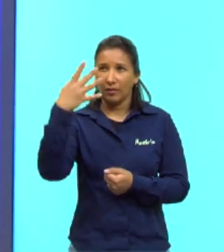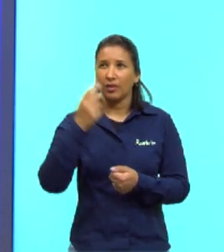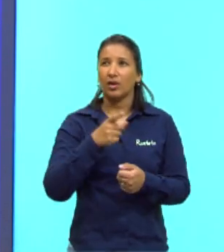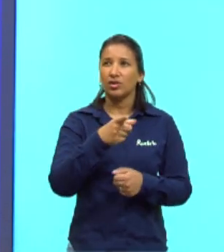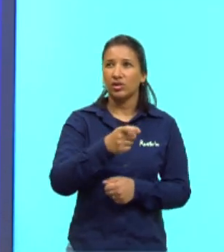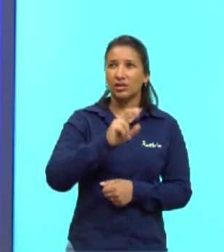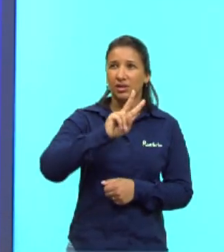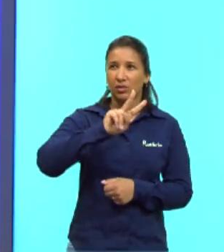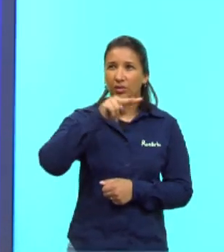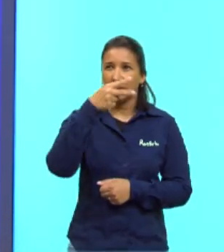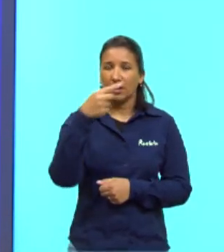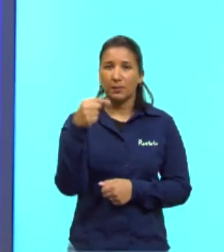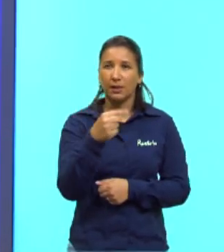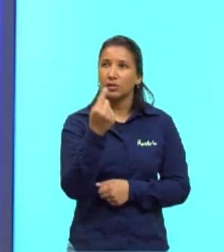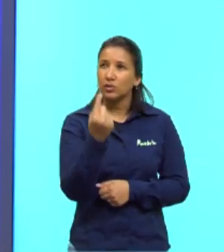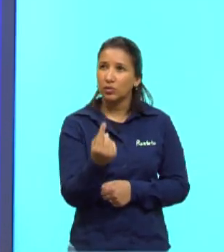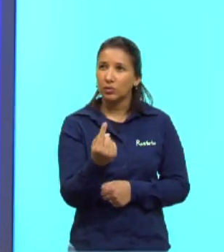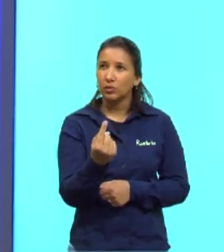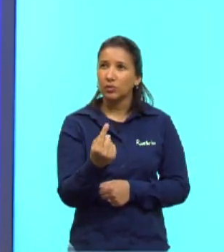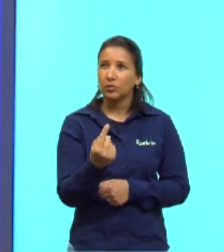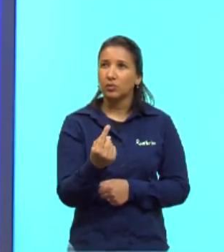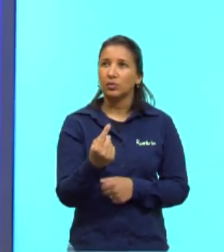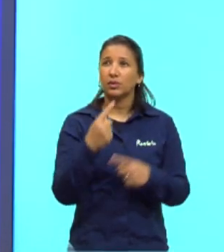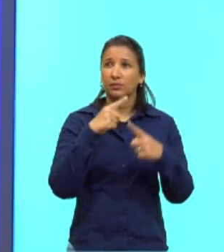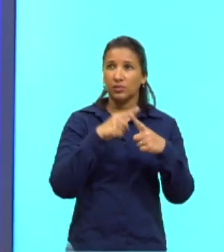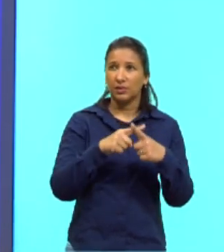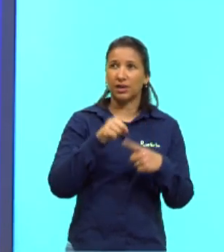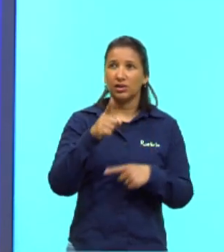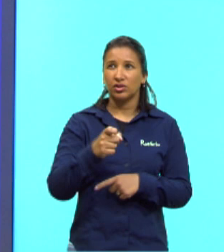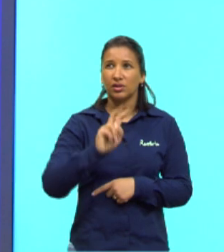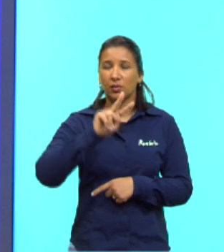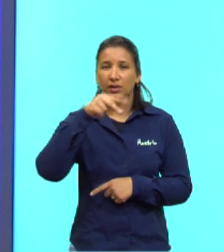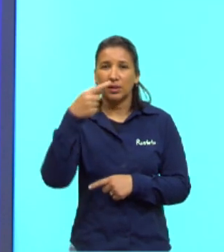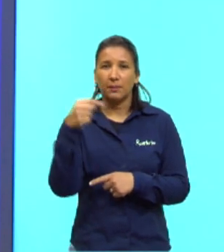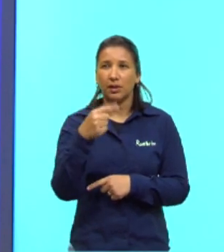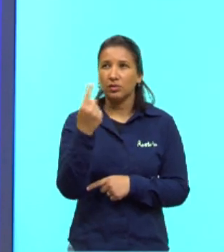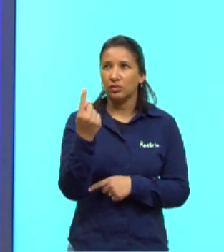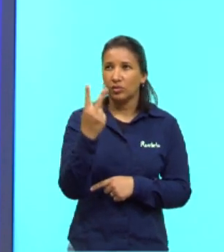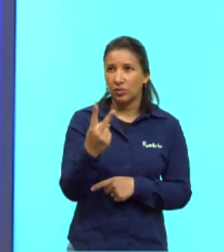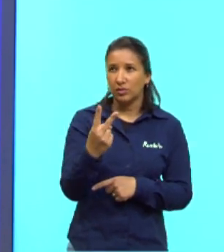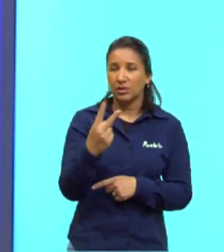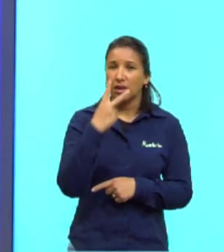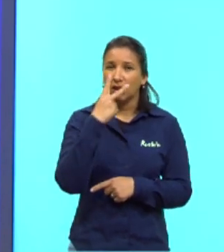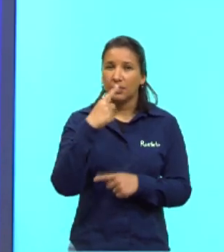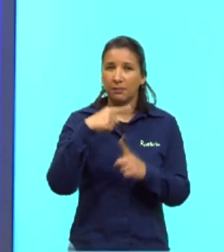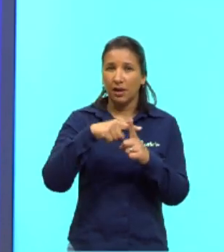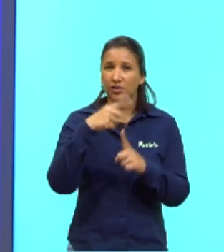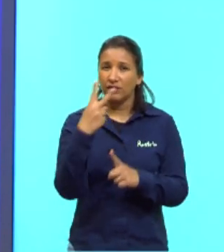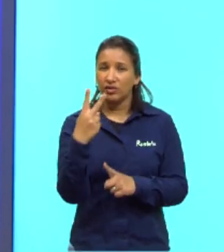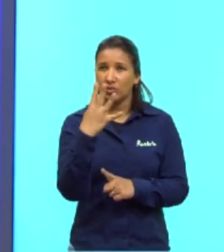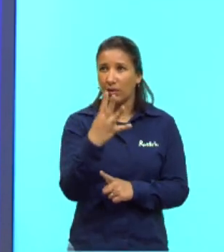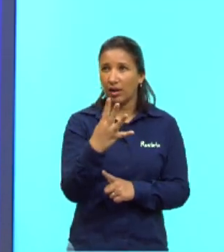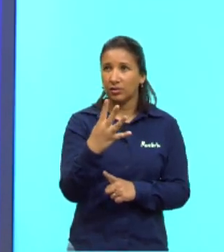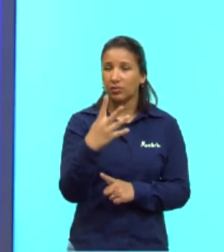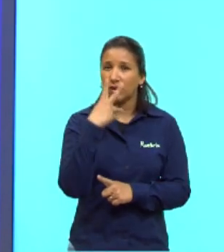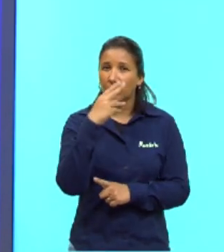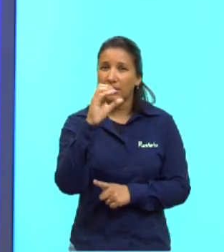1, que multiplica x ao quadrado menos 12, mais 24 igual a zero.